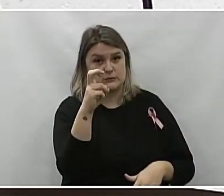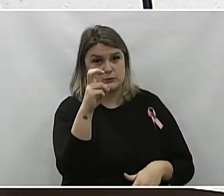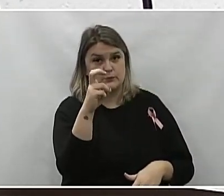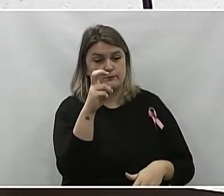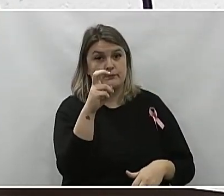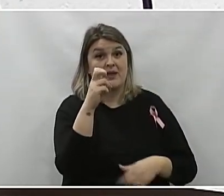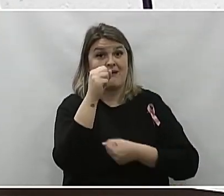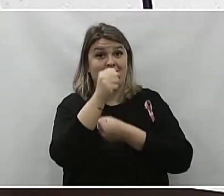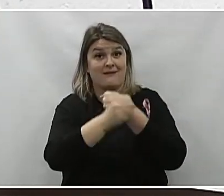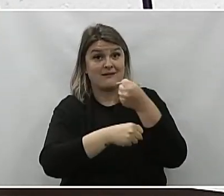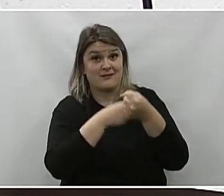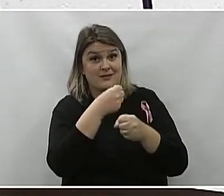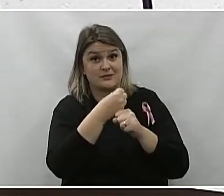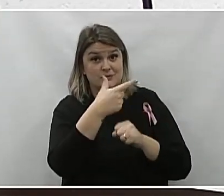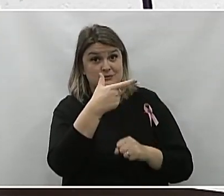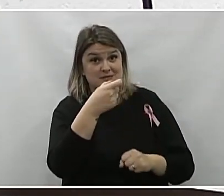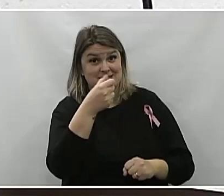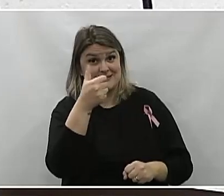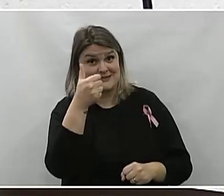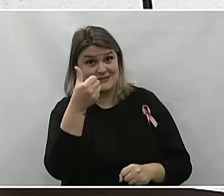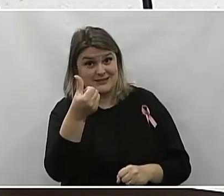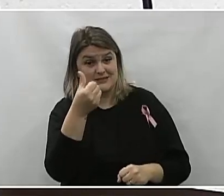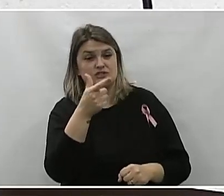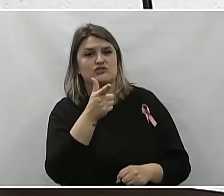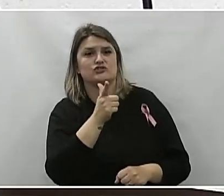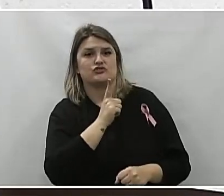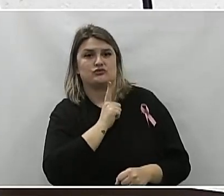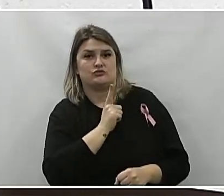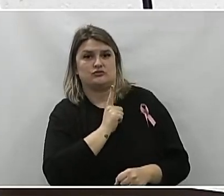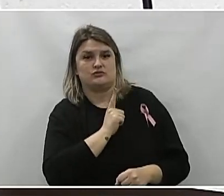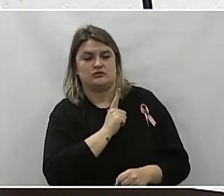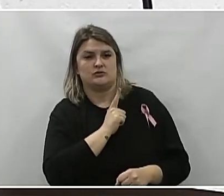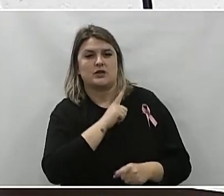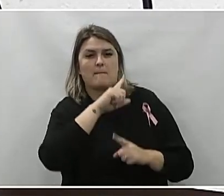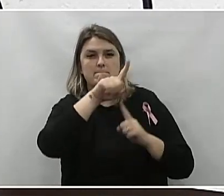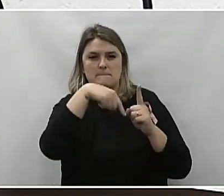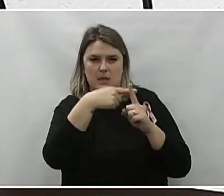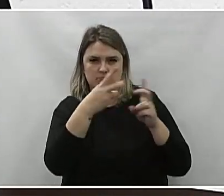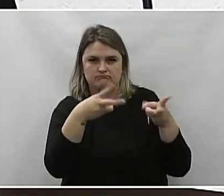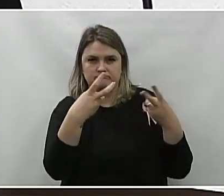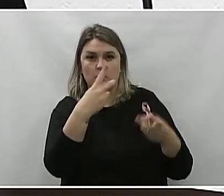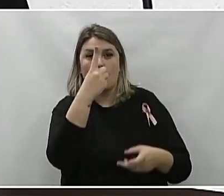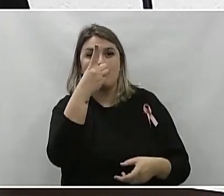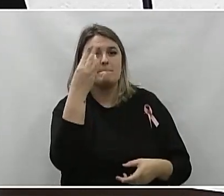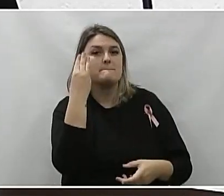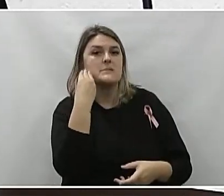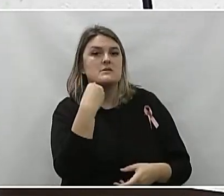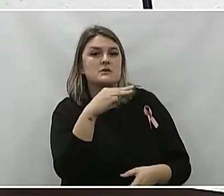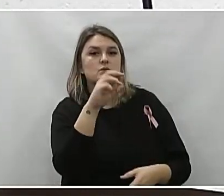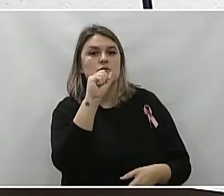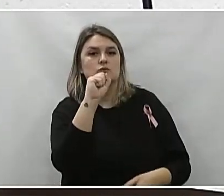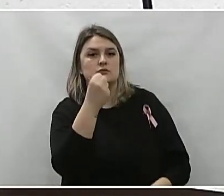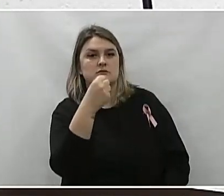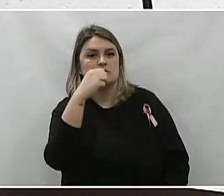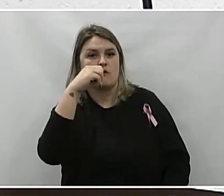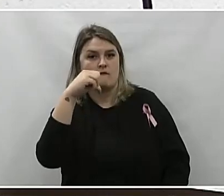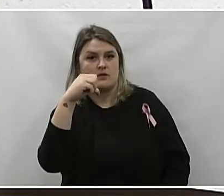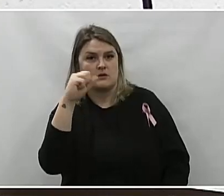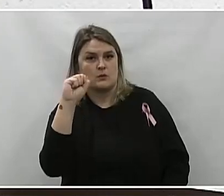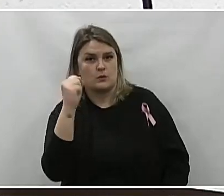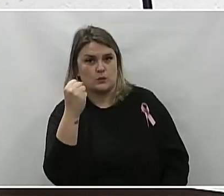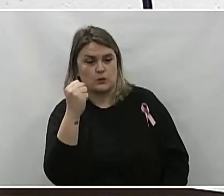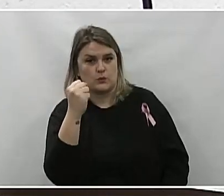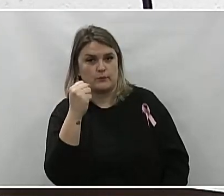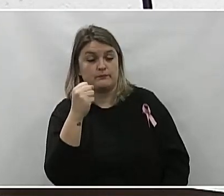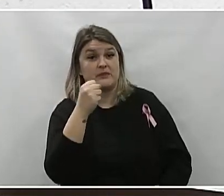no ano 2016 nós tínhamos o superávity de um milhão 898